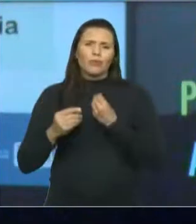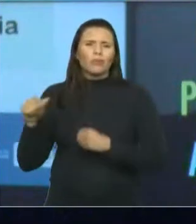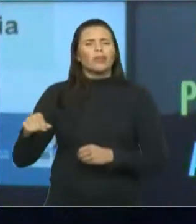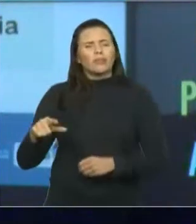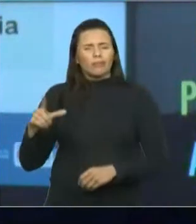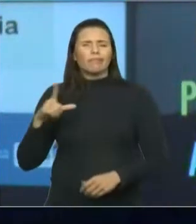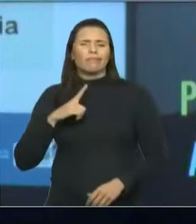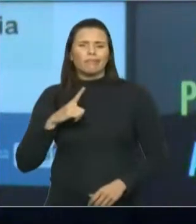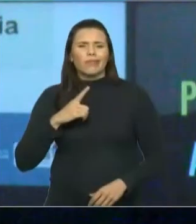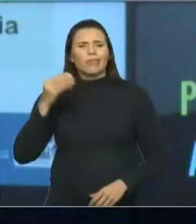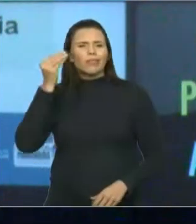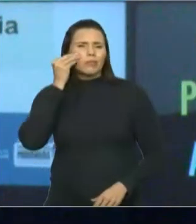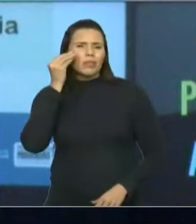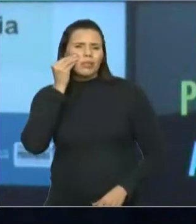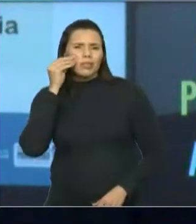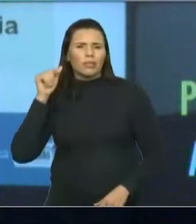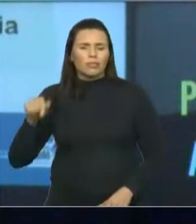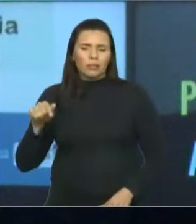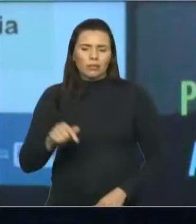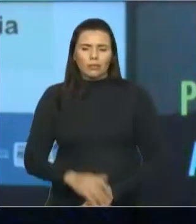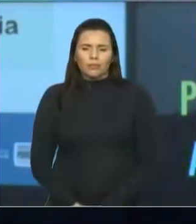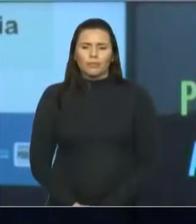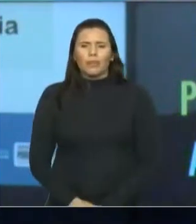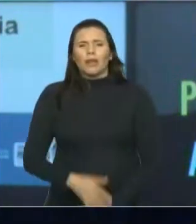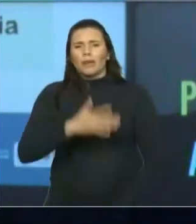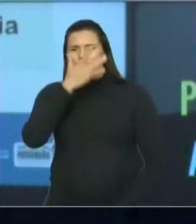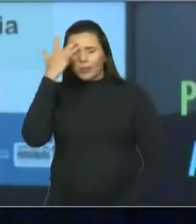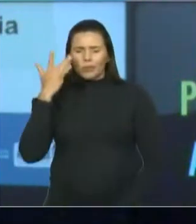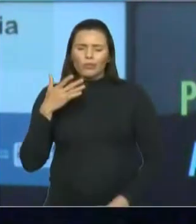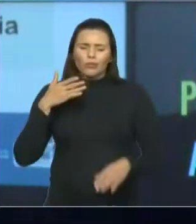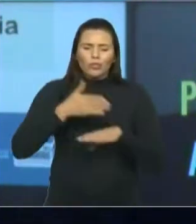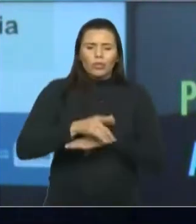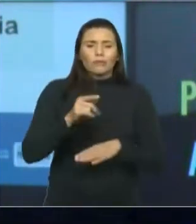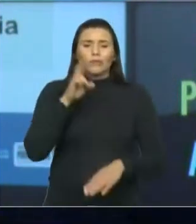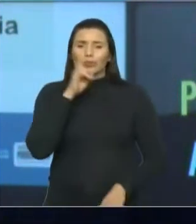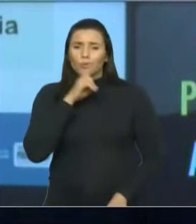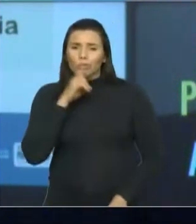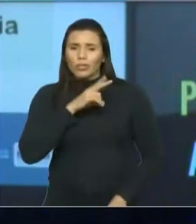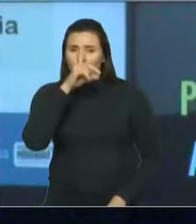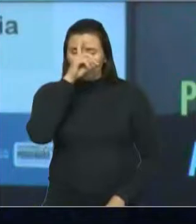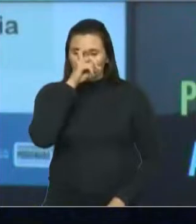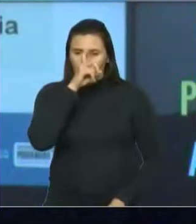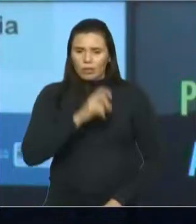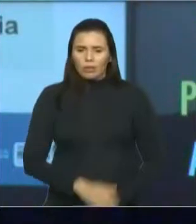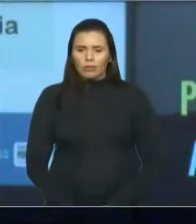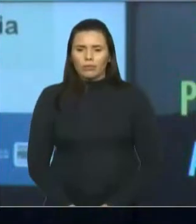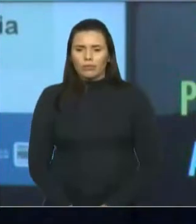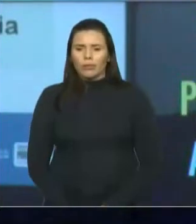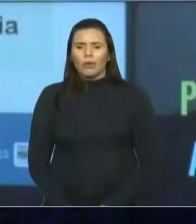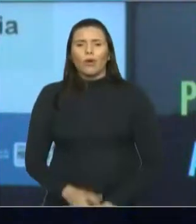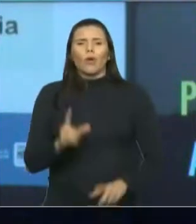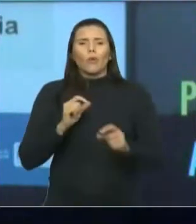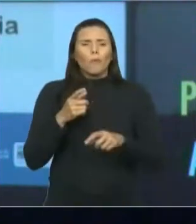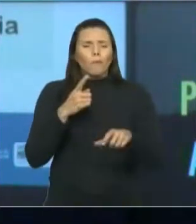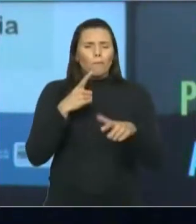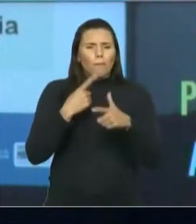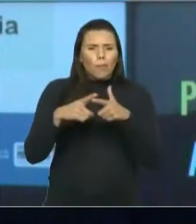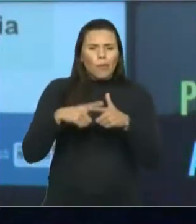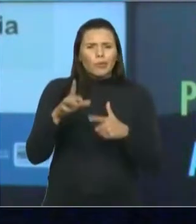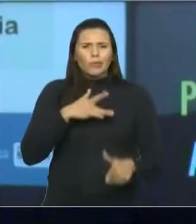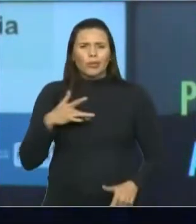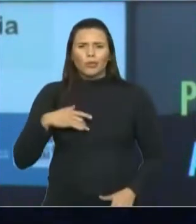que chegavam na sua urgência e na emergência, agudização de situações crônicas,